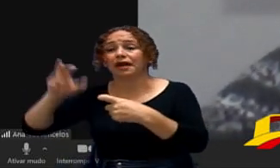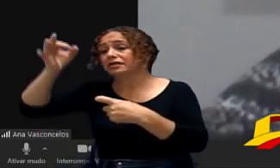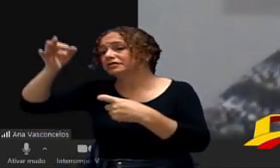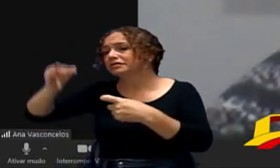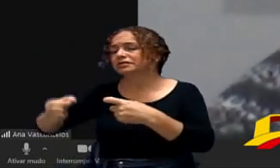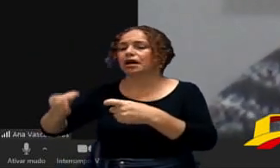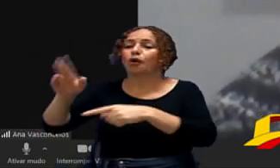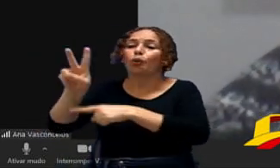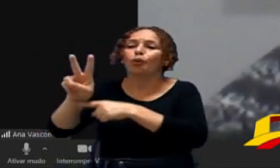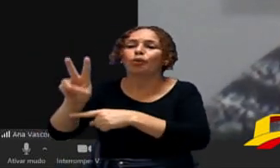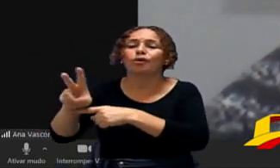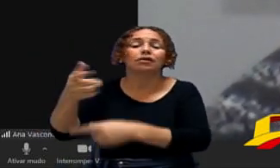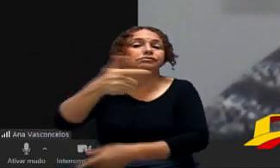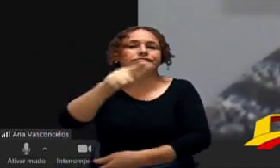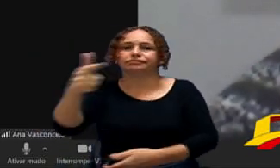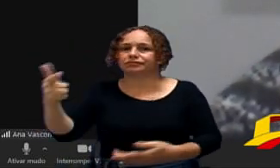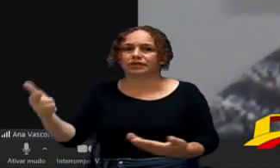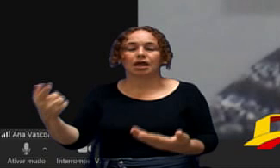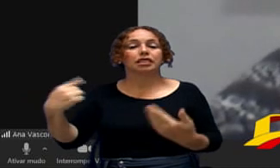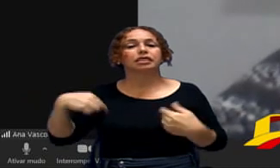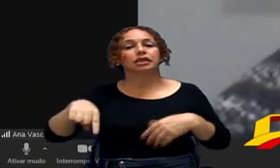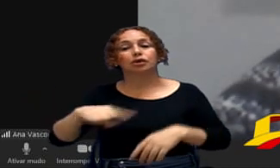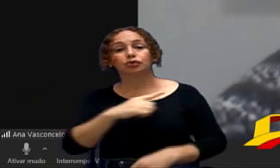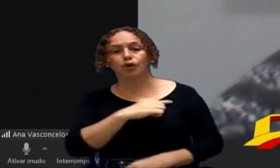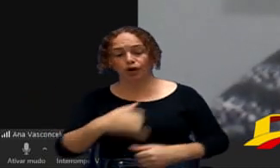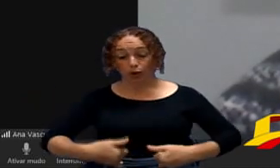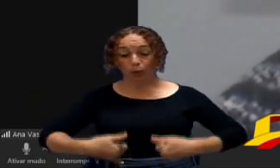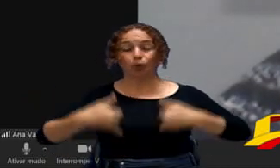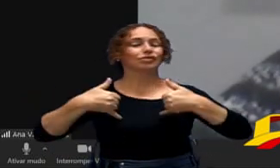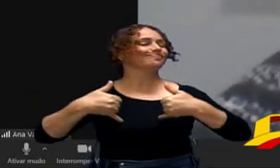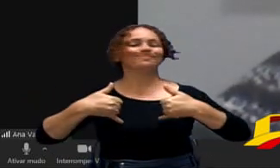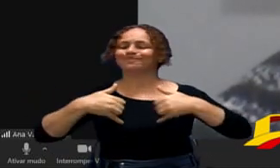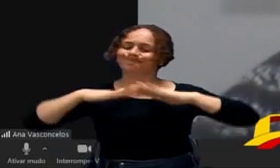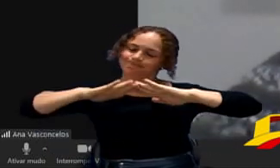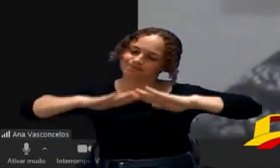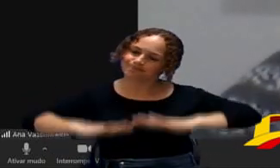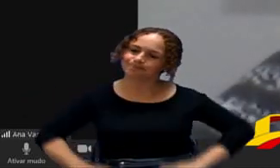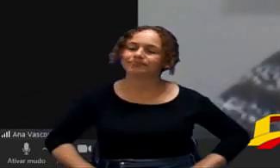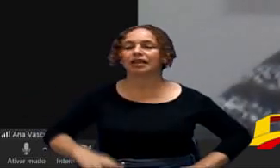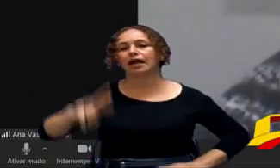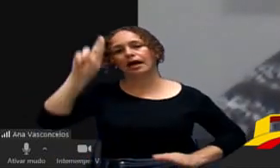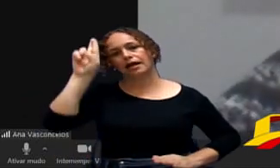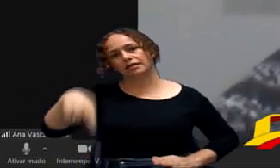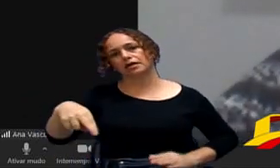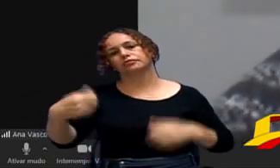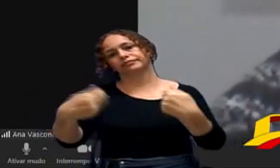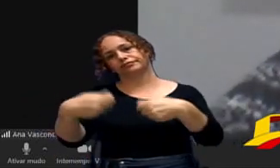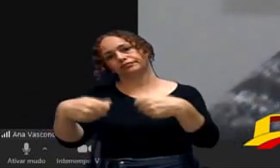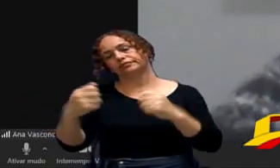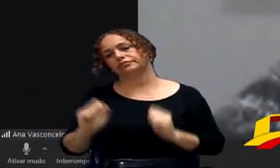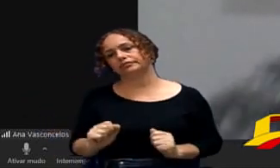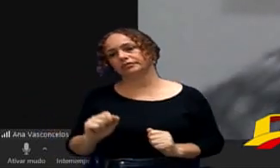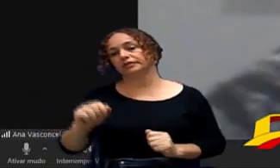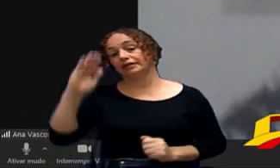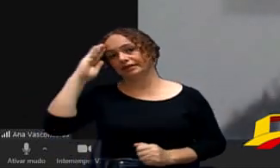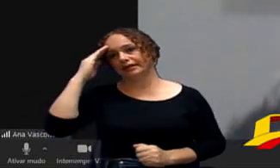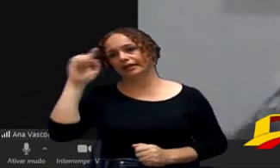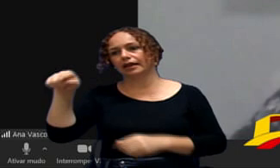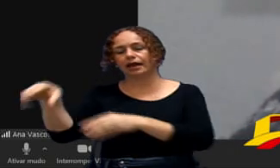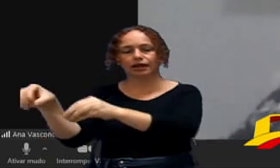egoístas e mais racionais e entender que o melhor para o Sandro é ainda dentro do santuário. Obrigado e boa